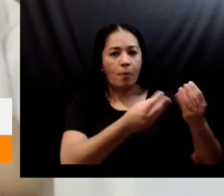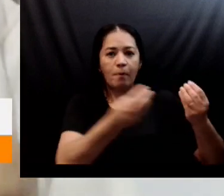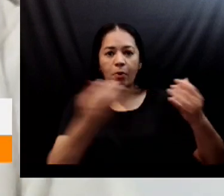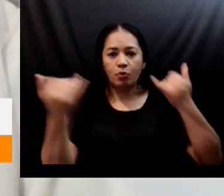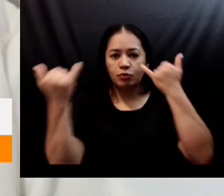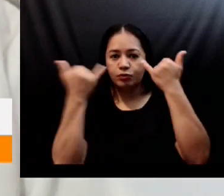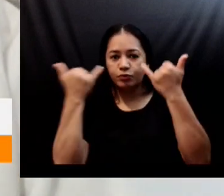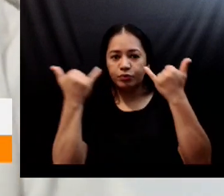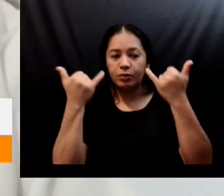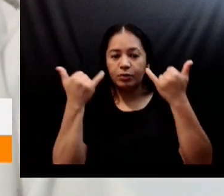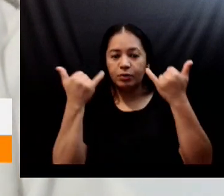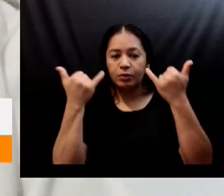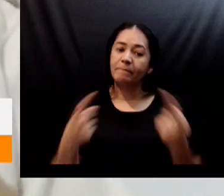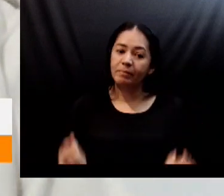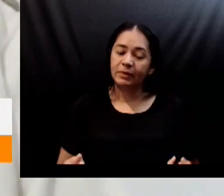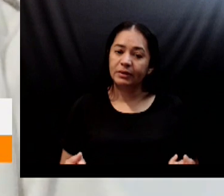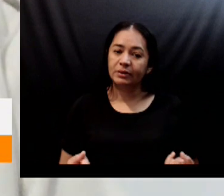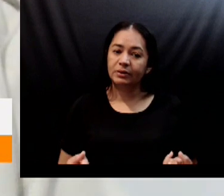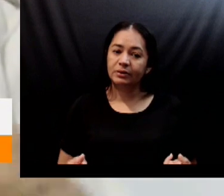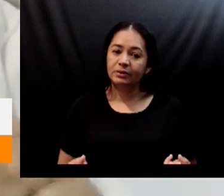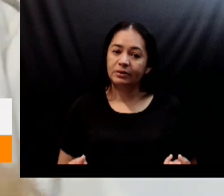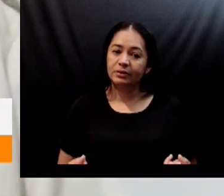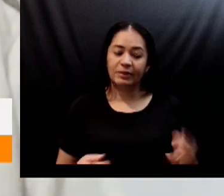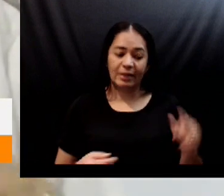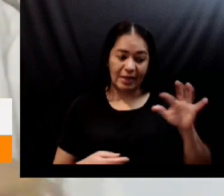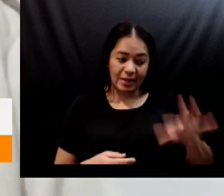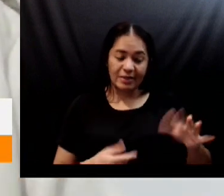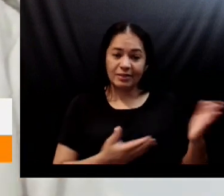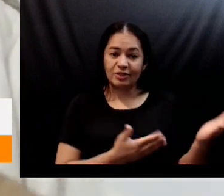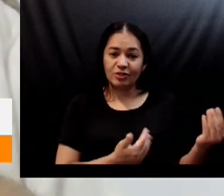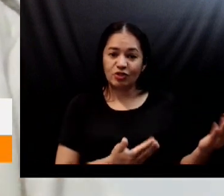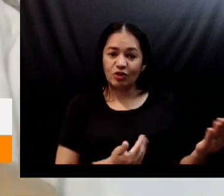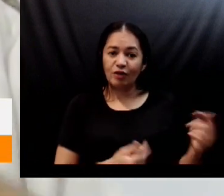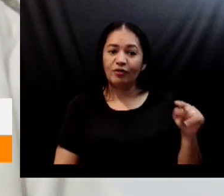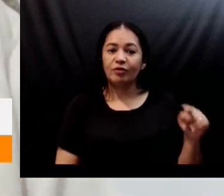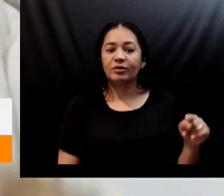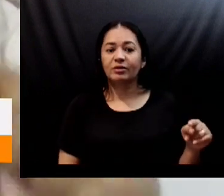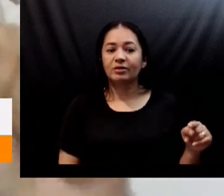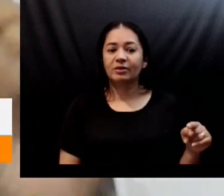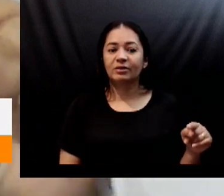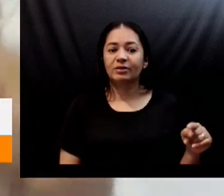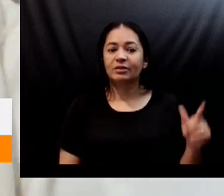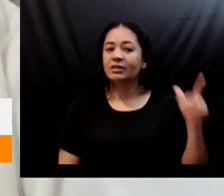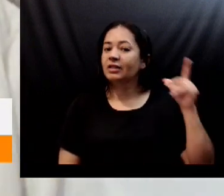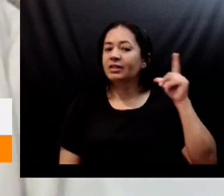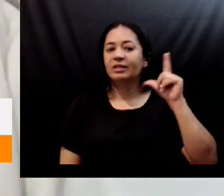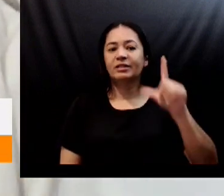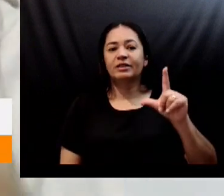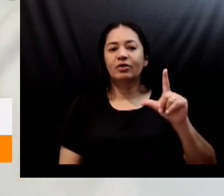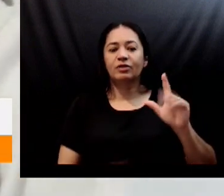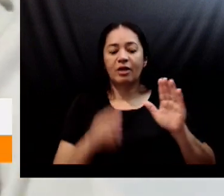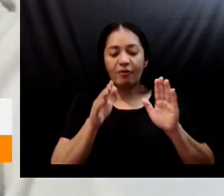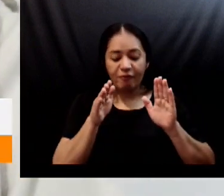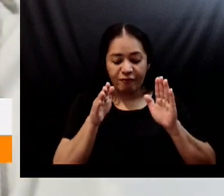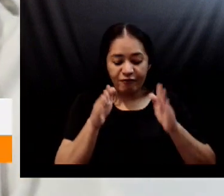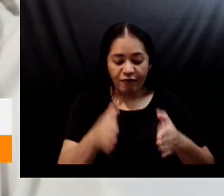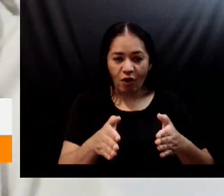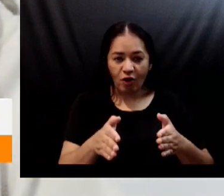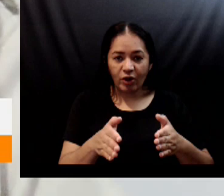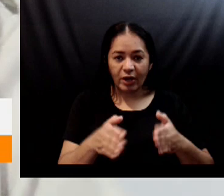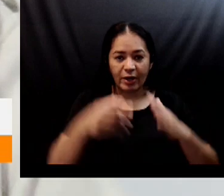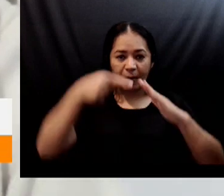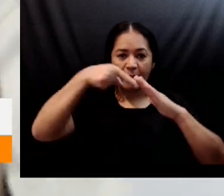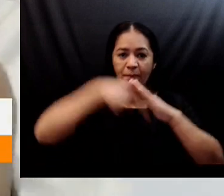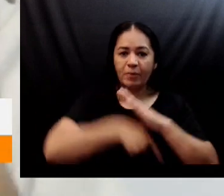Porém, esses mesmos jovens são aqueles que não conseguem se concentrar e se aprofundar em um só